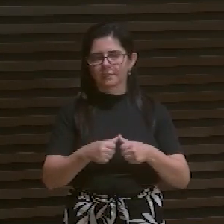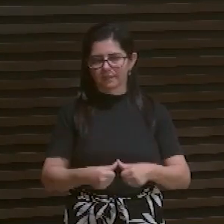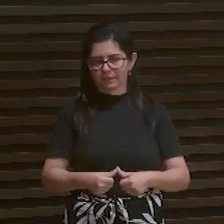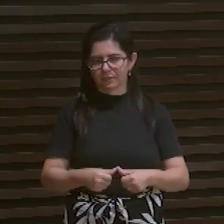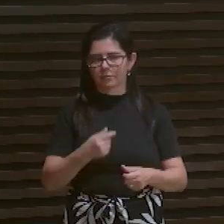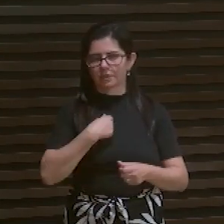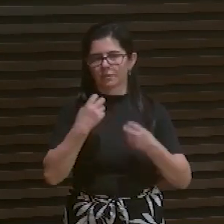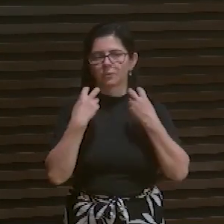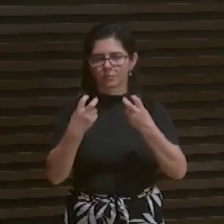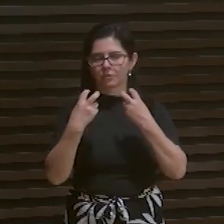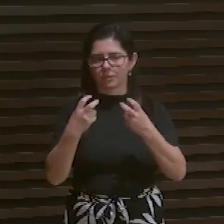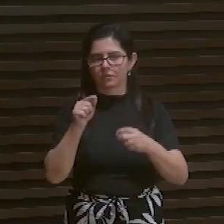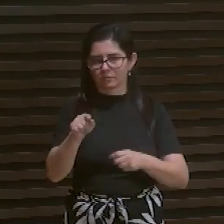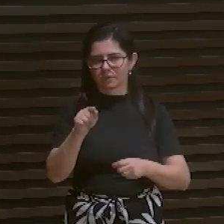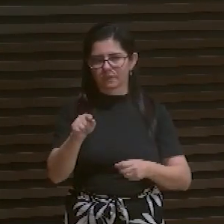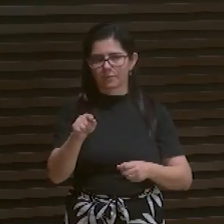que você se avalie.